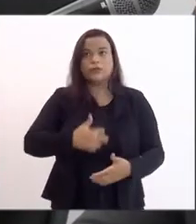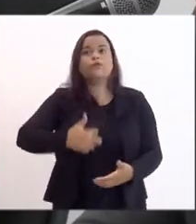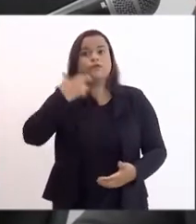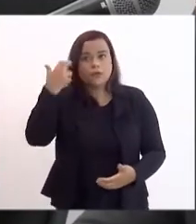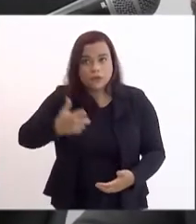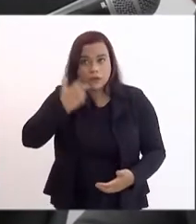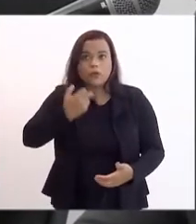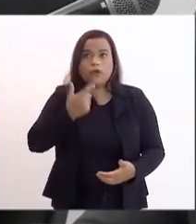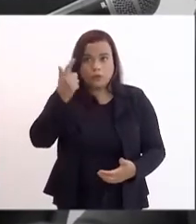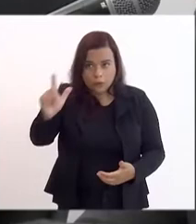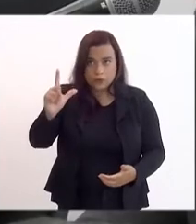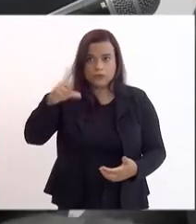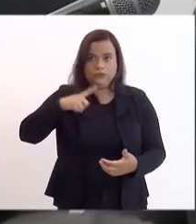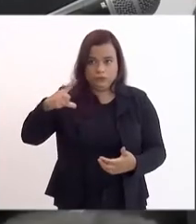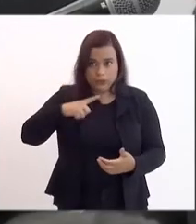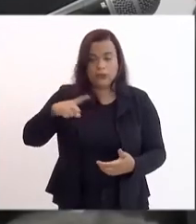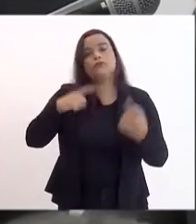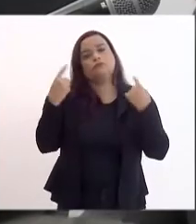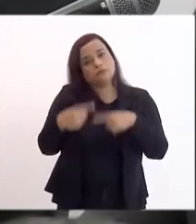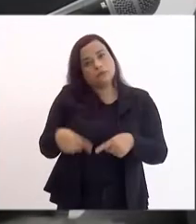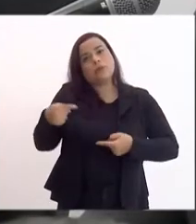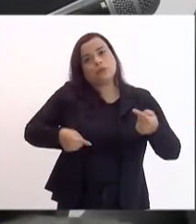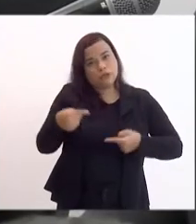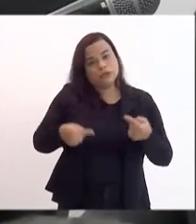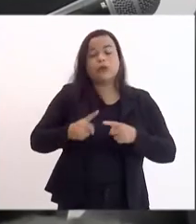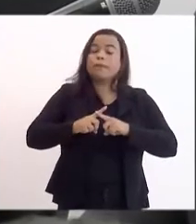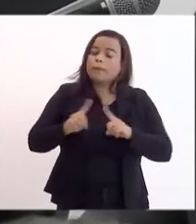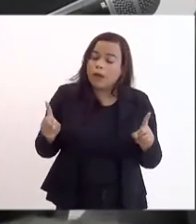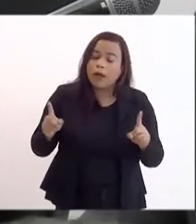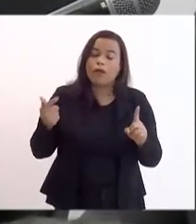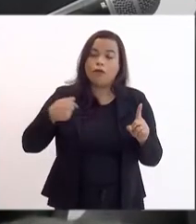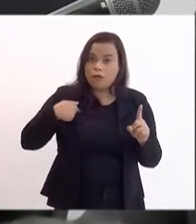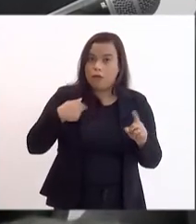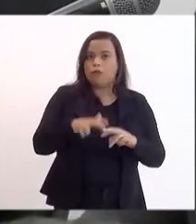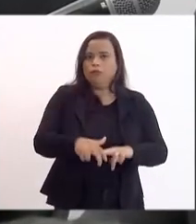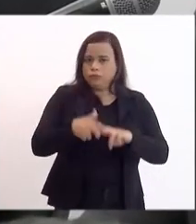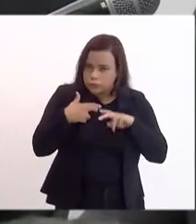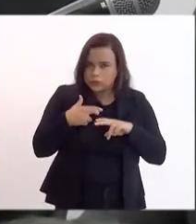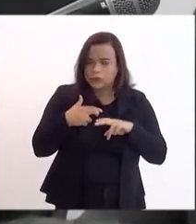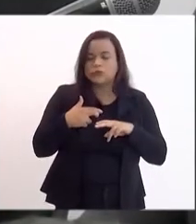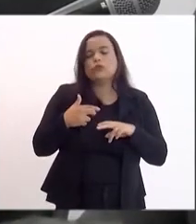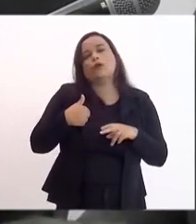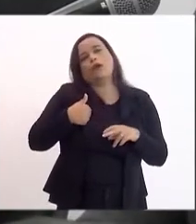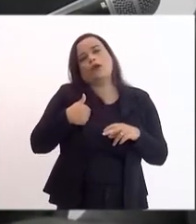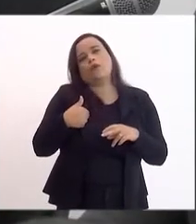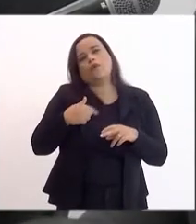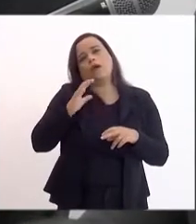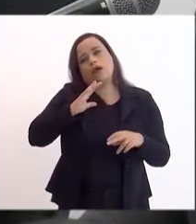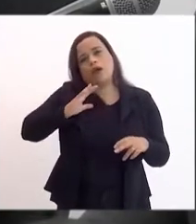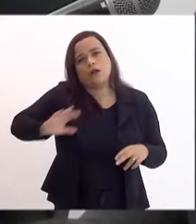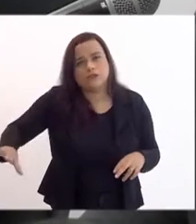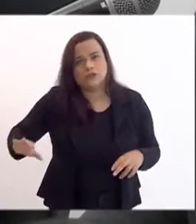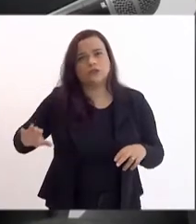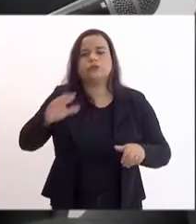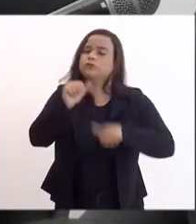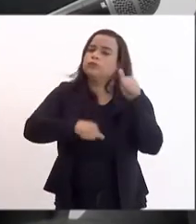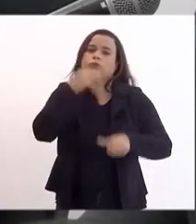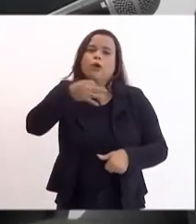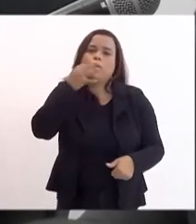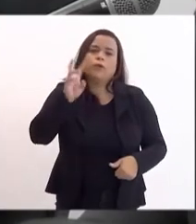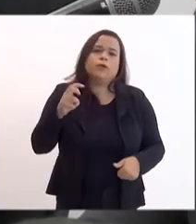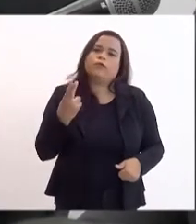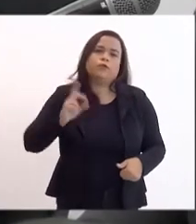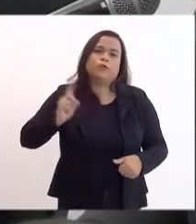vergonhoso, abaixo da política. E eu não vou aqui, por conta disso, rejeitaram. Eu não mudarei a minha opinião a respeito